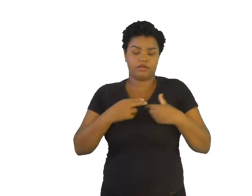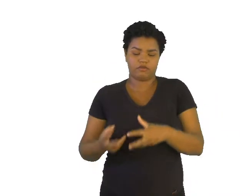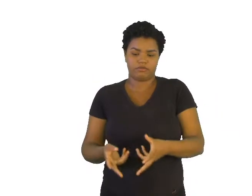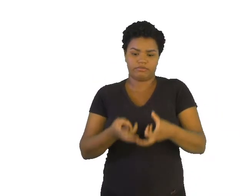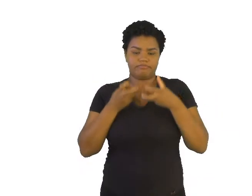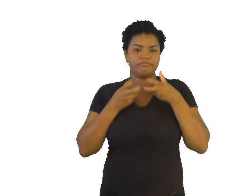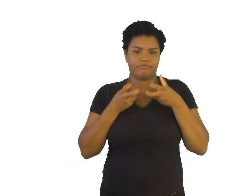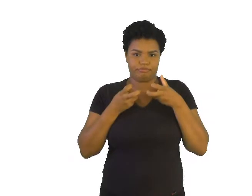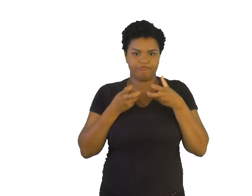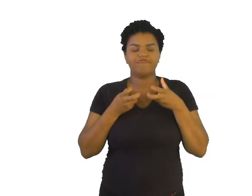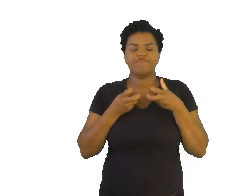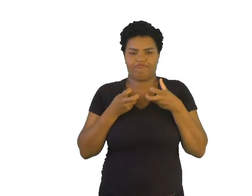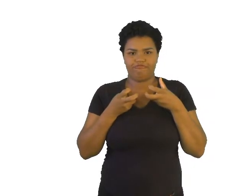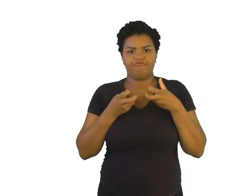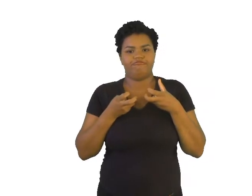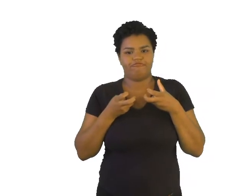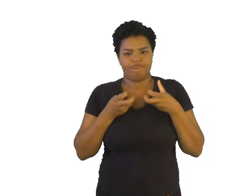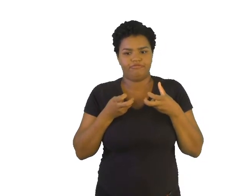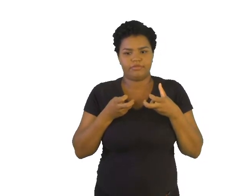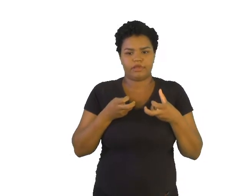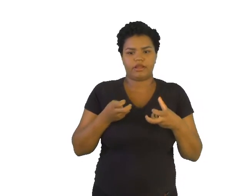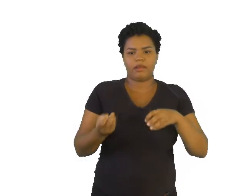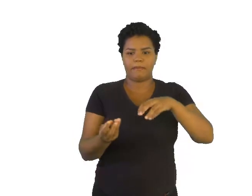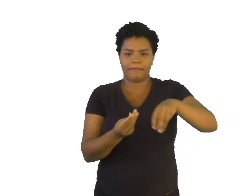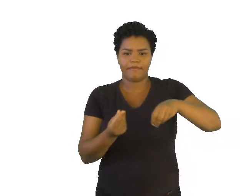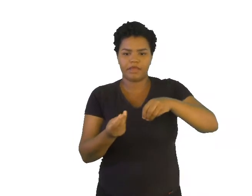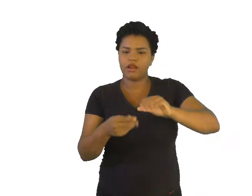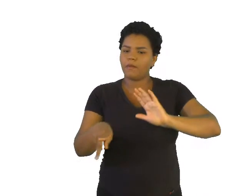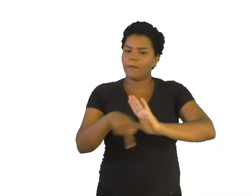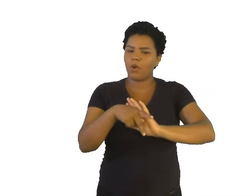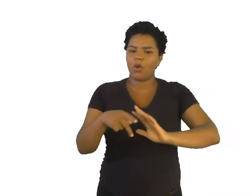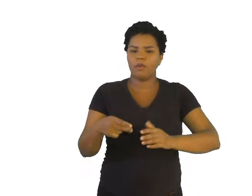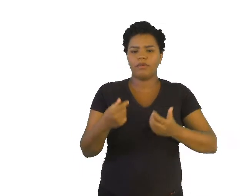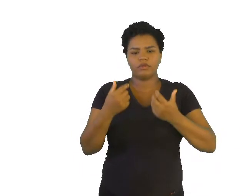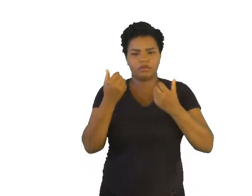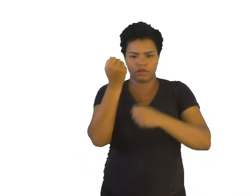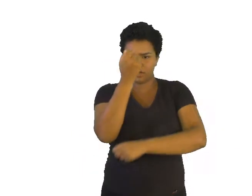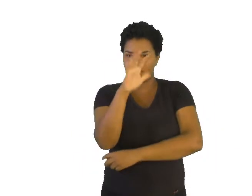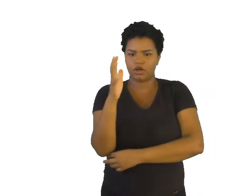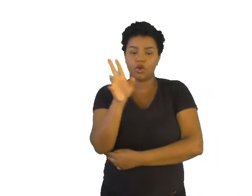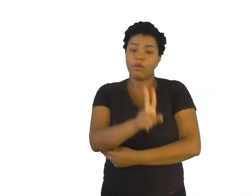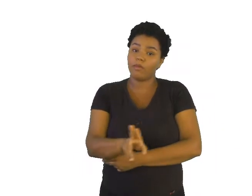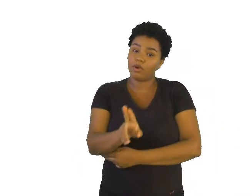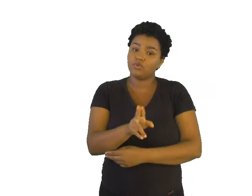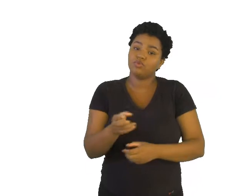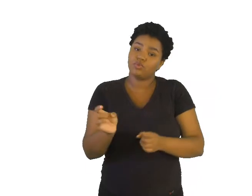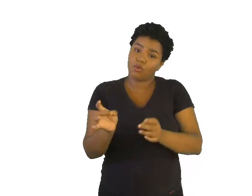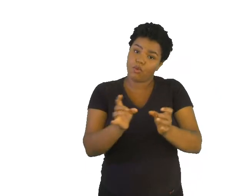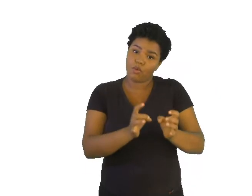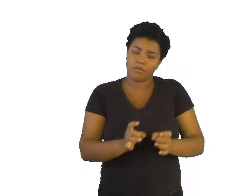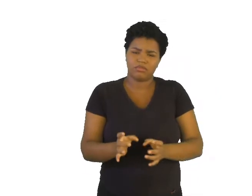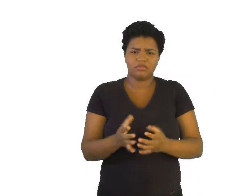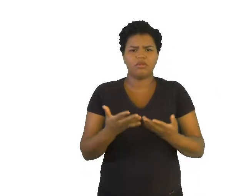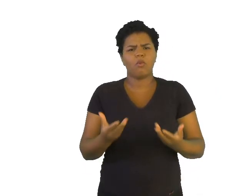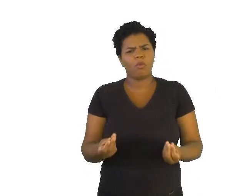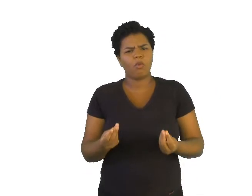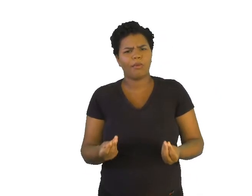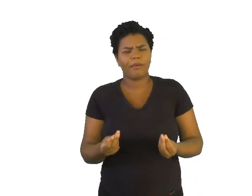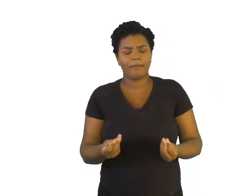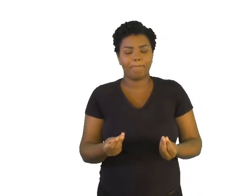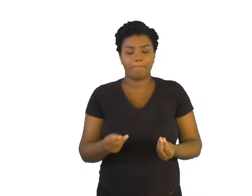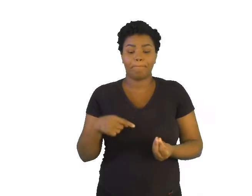vou retirar, minérios da natureza de uso comercial. Como assim, professora?